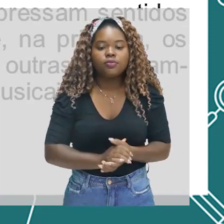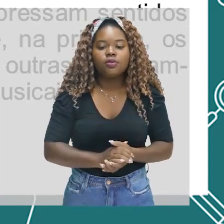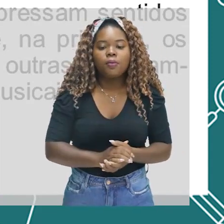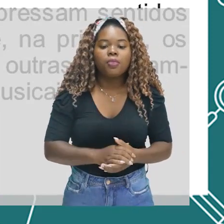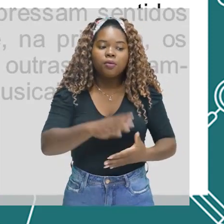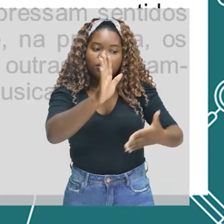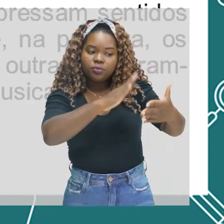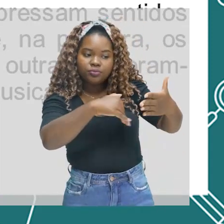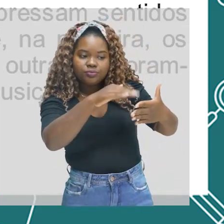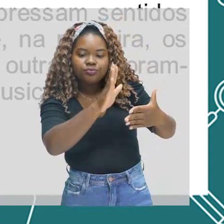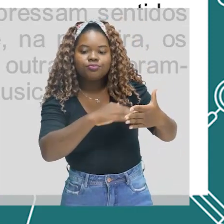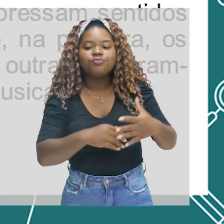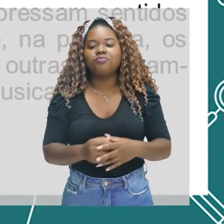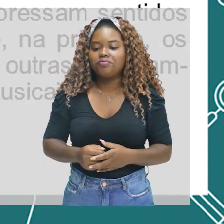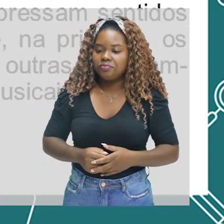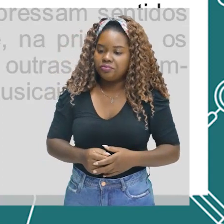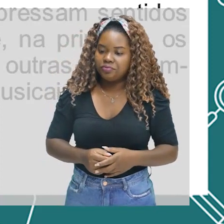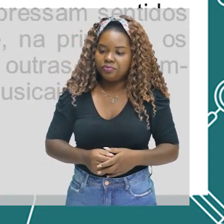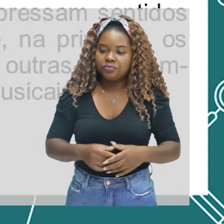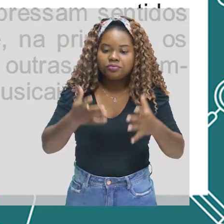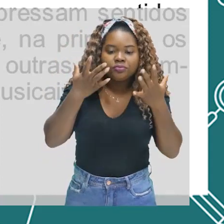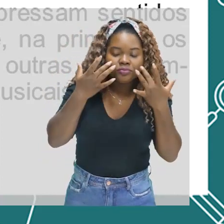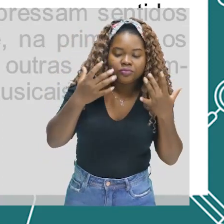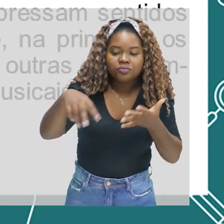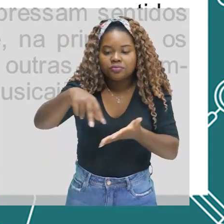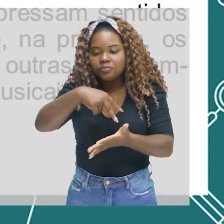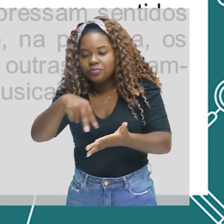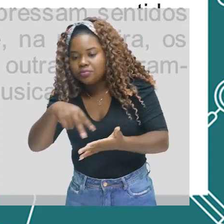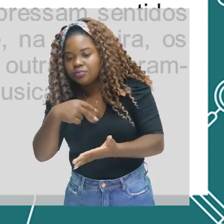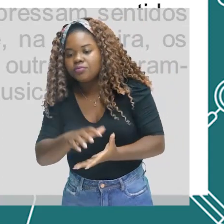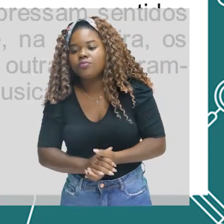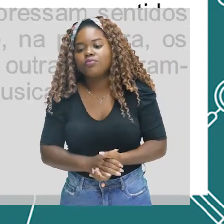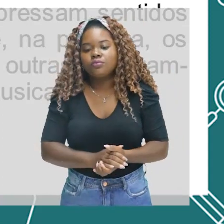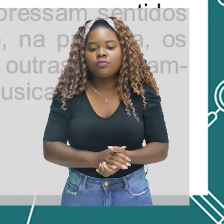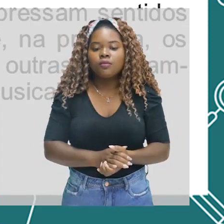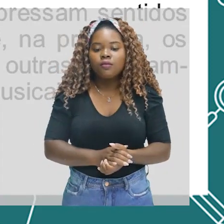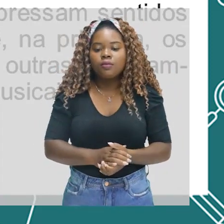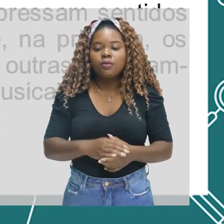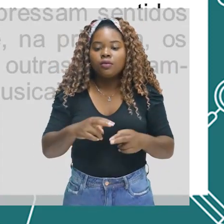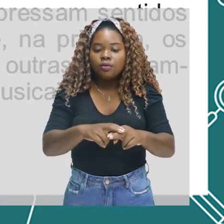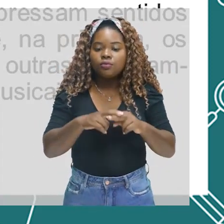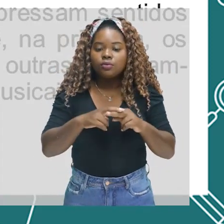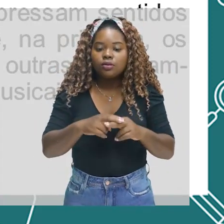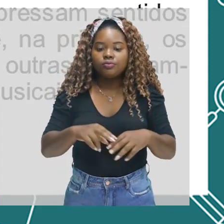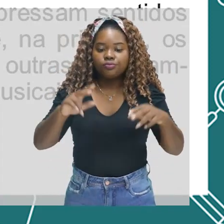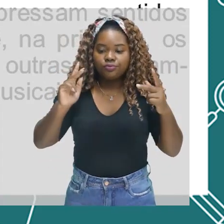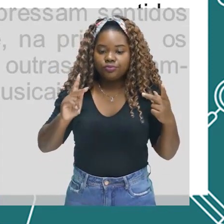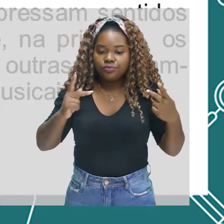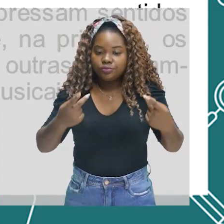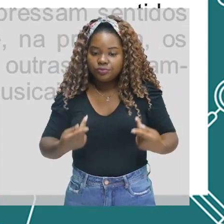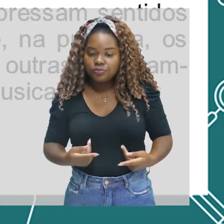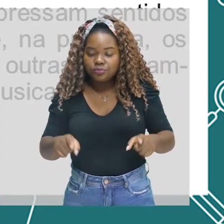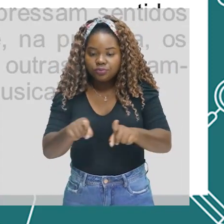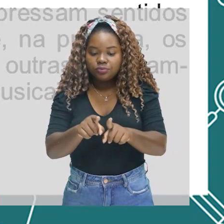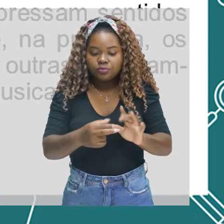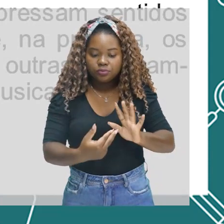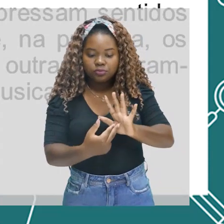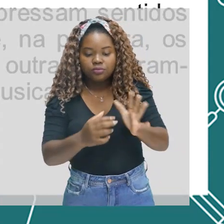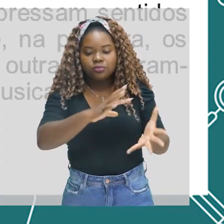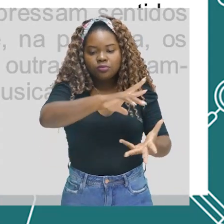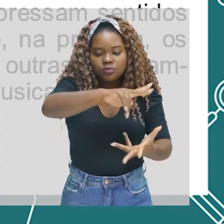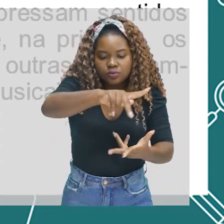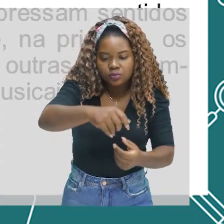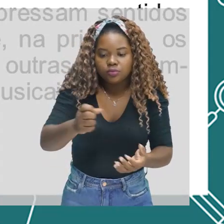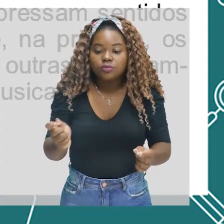a música e outras mais. Com efeito, por meio dessas atividades, o homem também representa o mundo, exprime